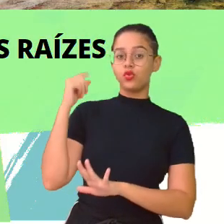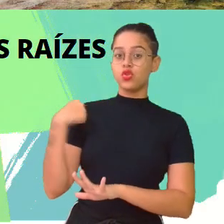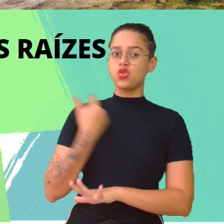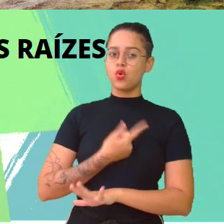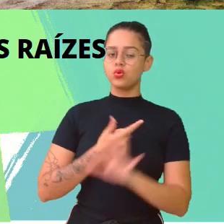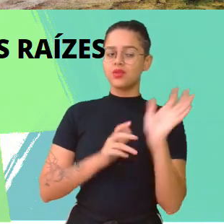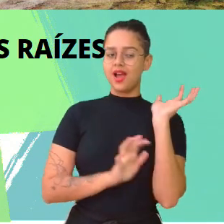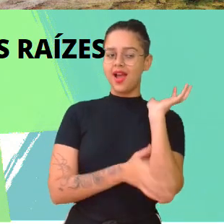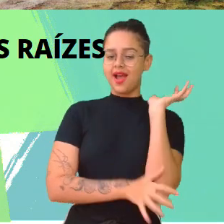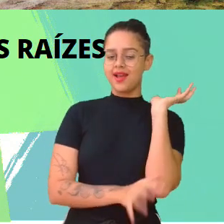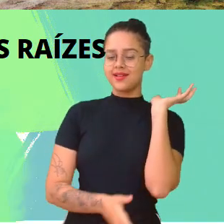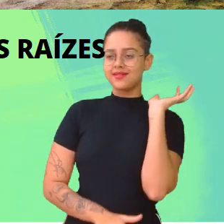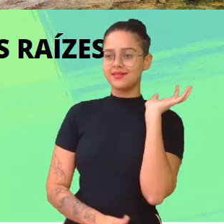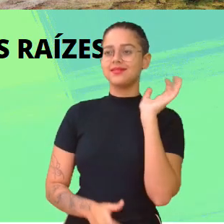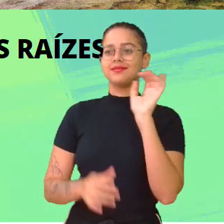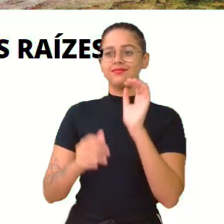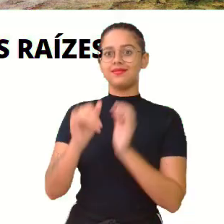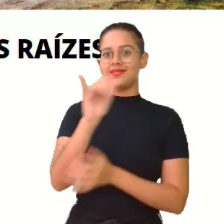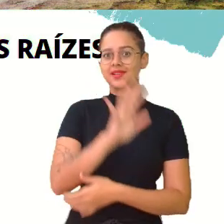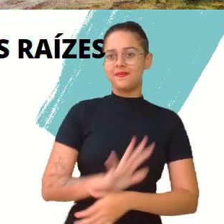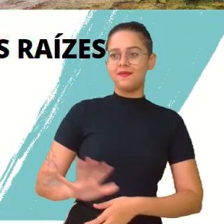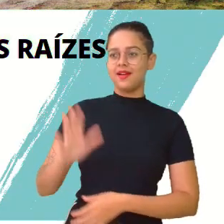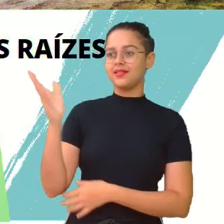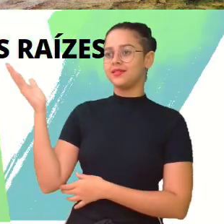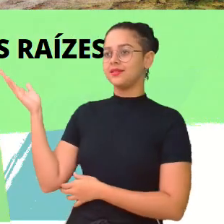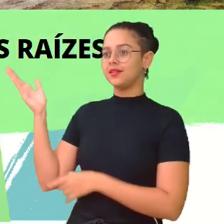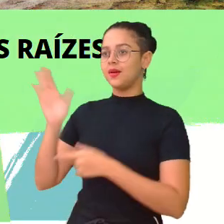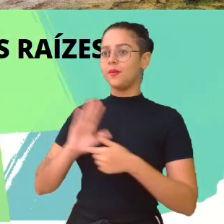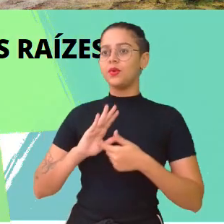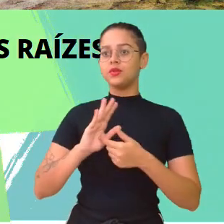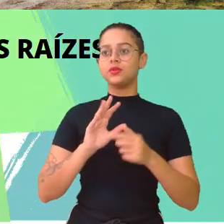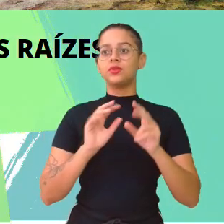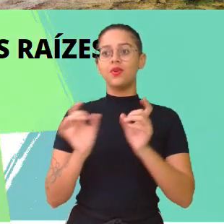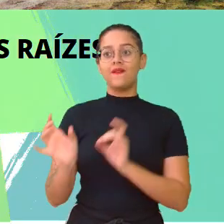Raízes. Essa obra de arte mostrando uma venda